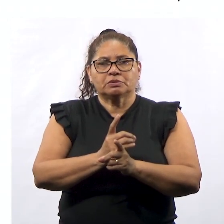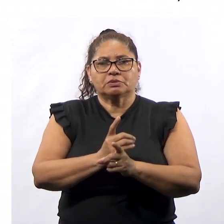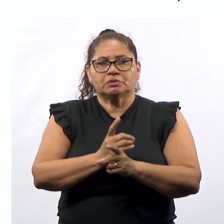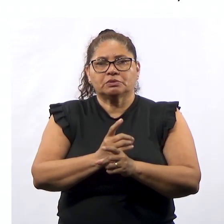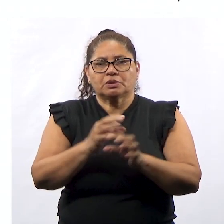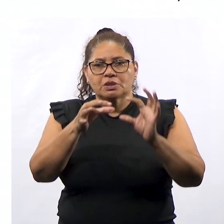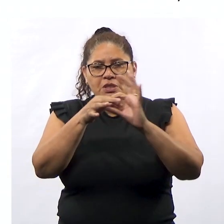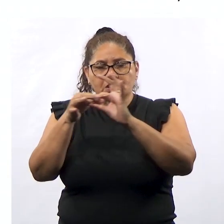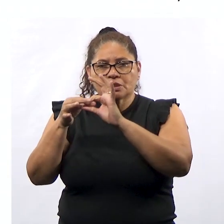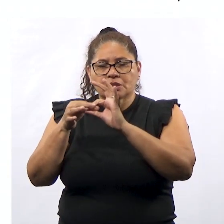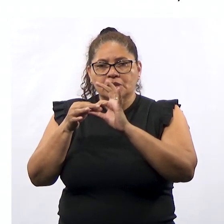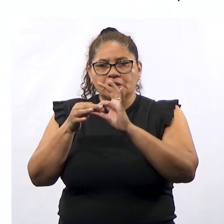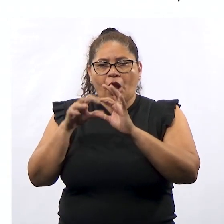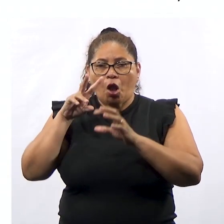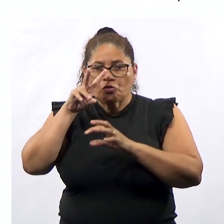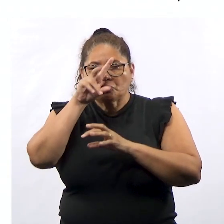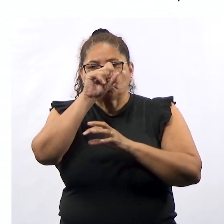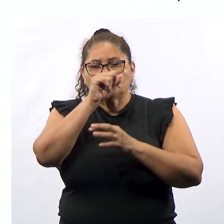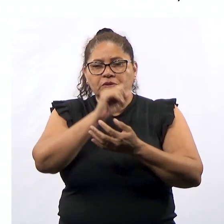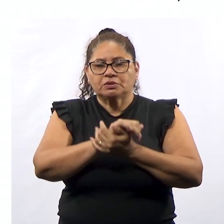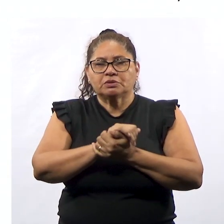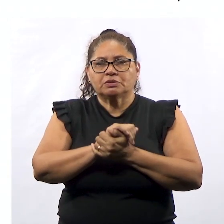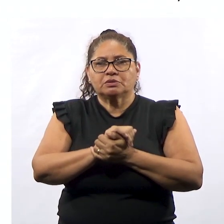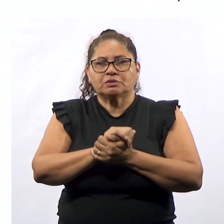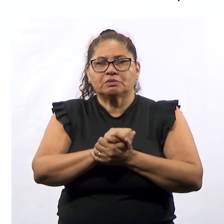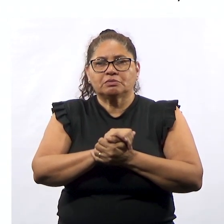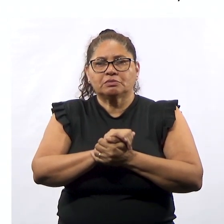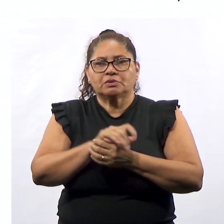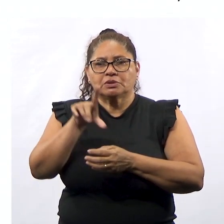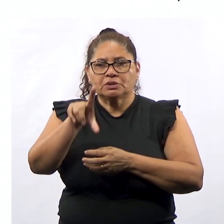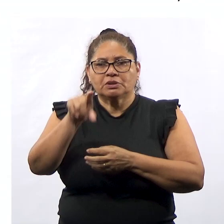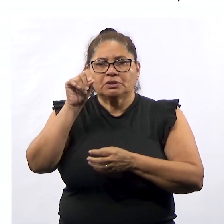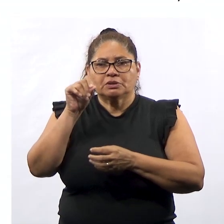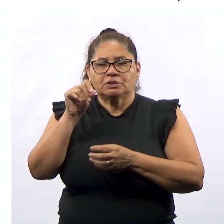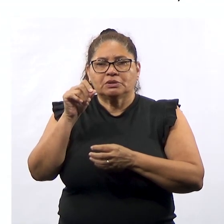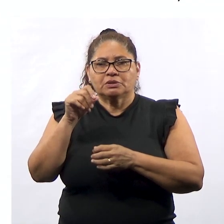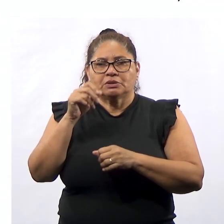em contextos fortemente marcados pelas opções